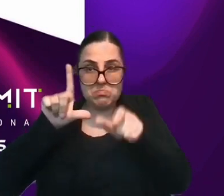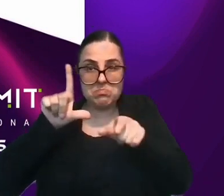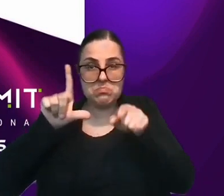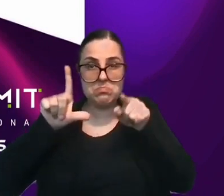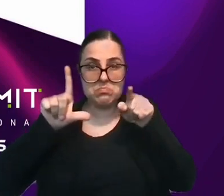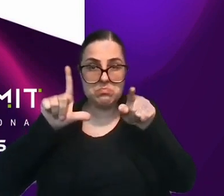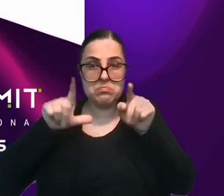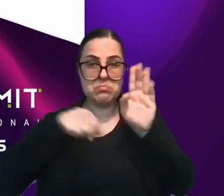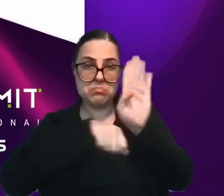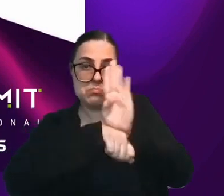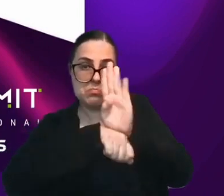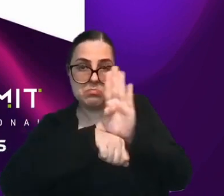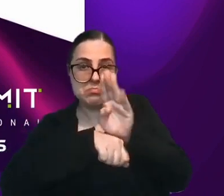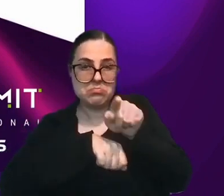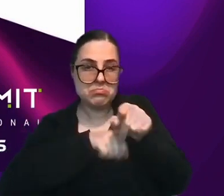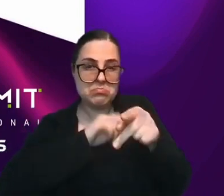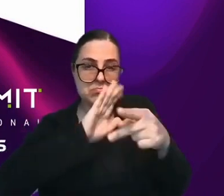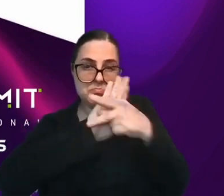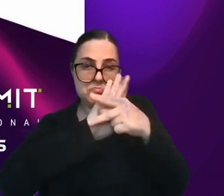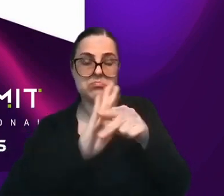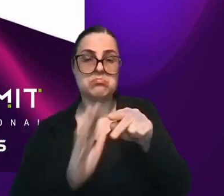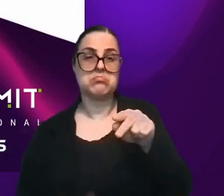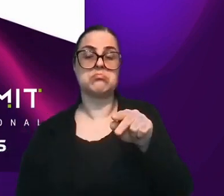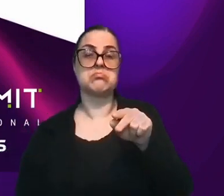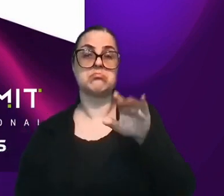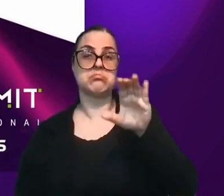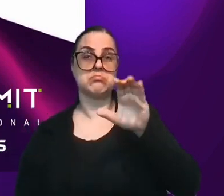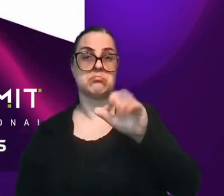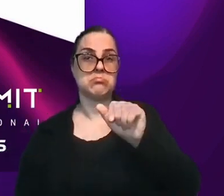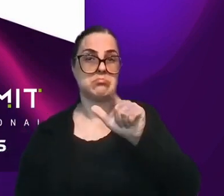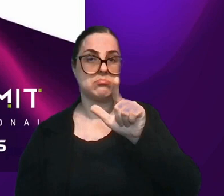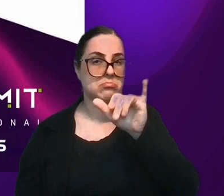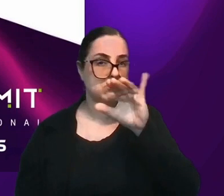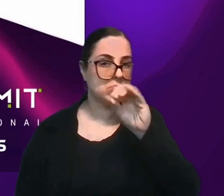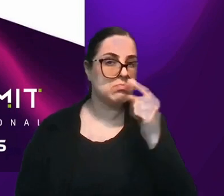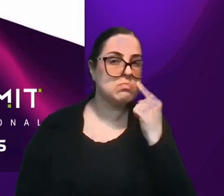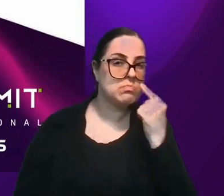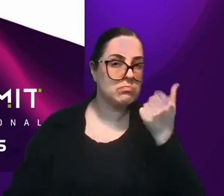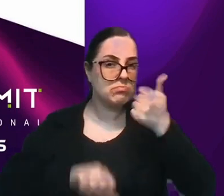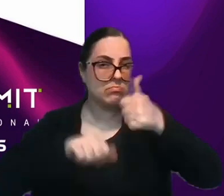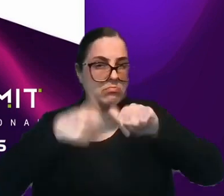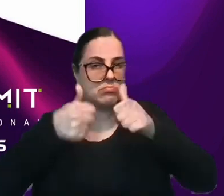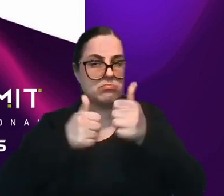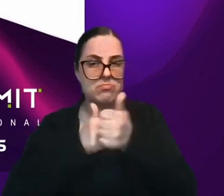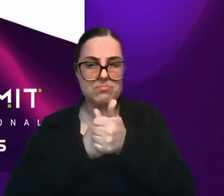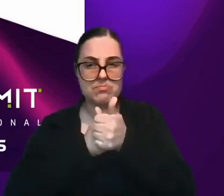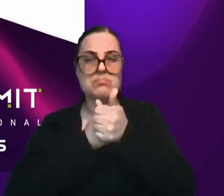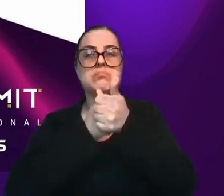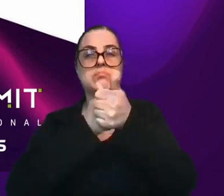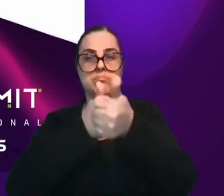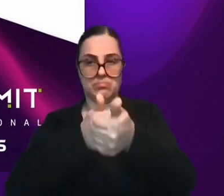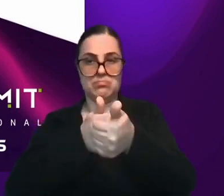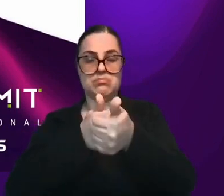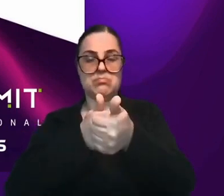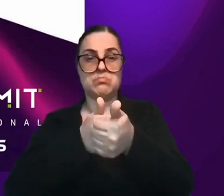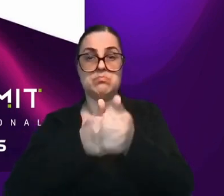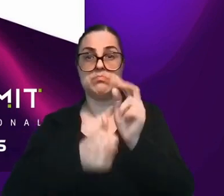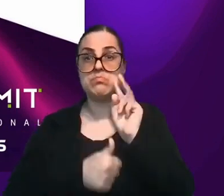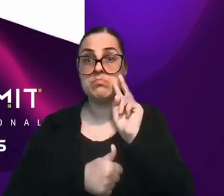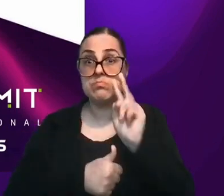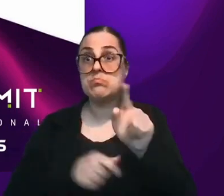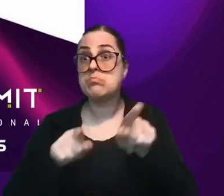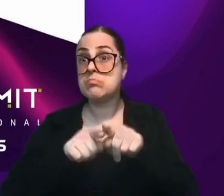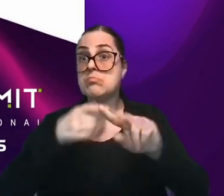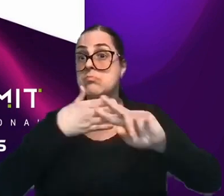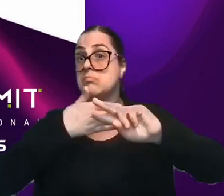cálcio ionizado dentro do sistema que nós vamos avaliar, né? Nós vamos acompanhar isso. E vamos acompanhar qual é a repercussão